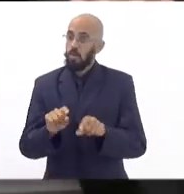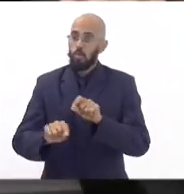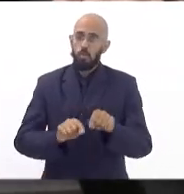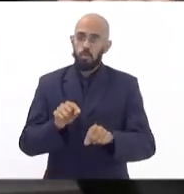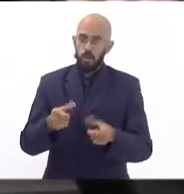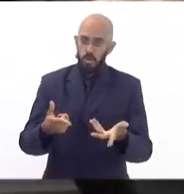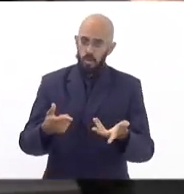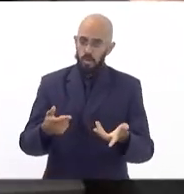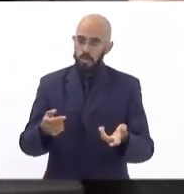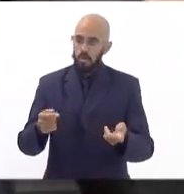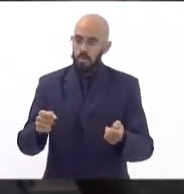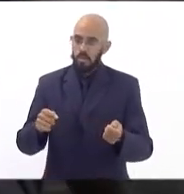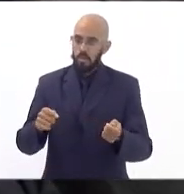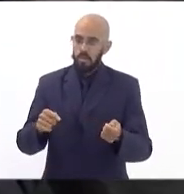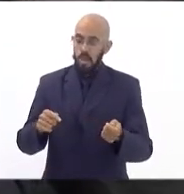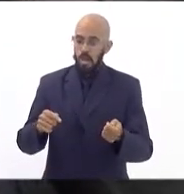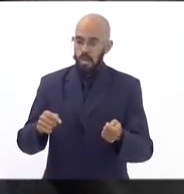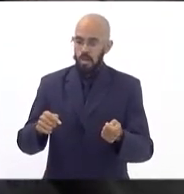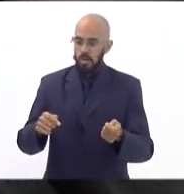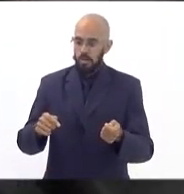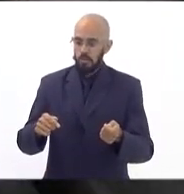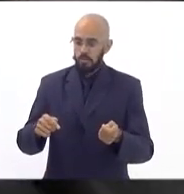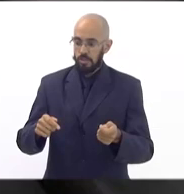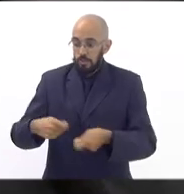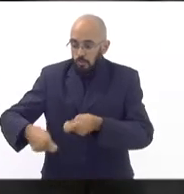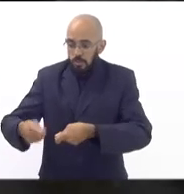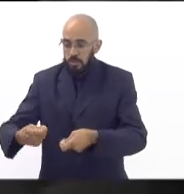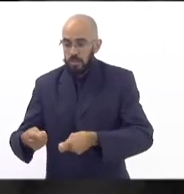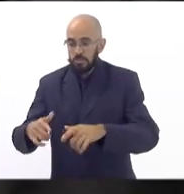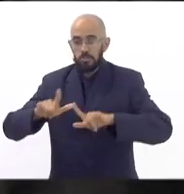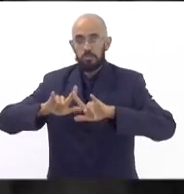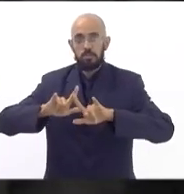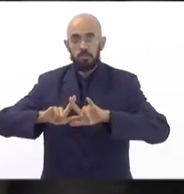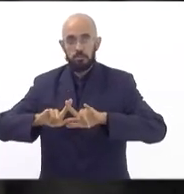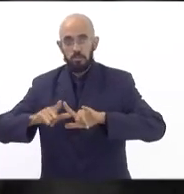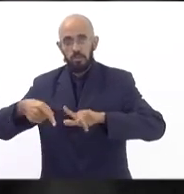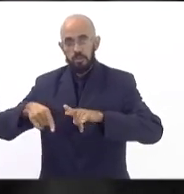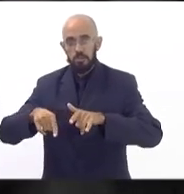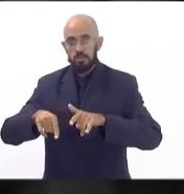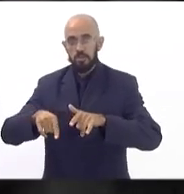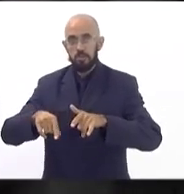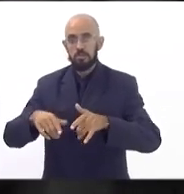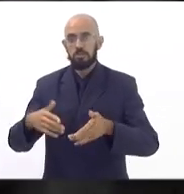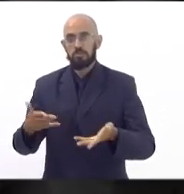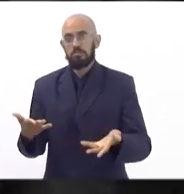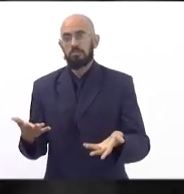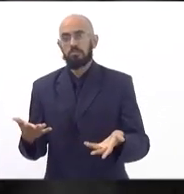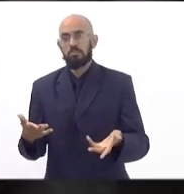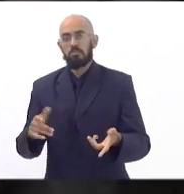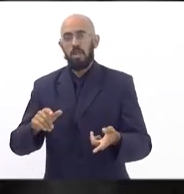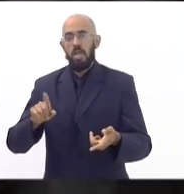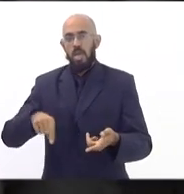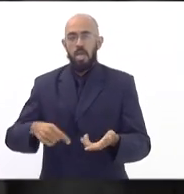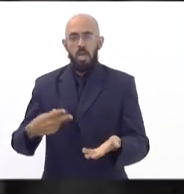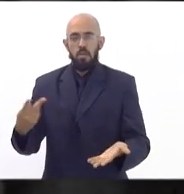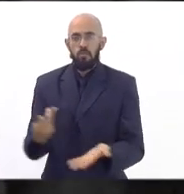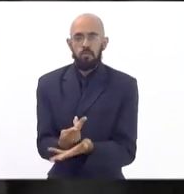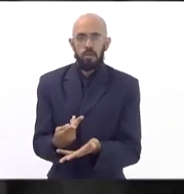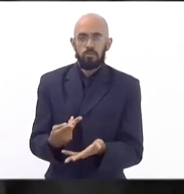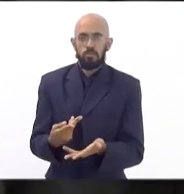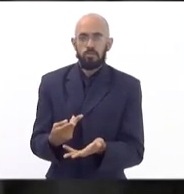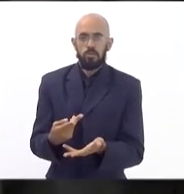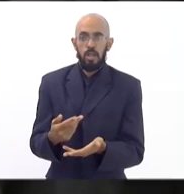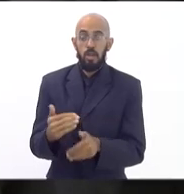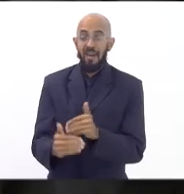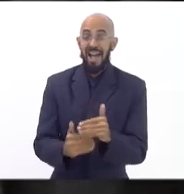domínio de Poder Paralelo né como o promotor a que levantou são fatos que extrapola